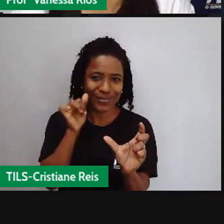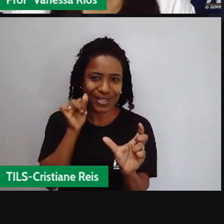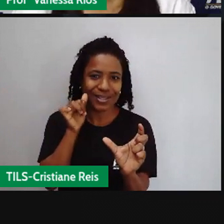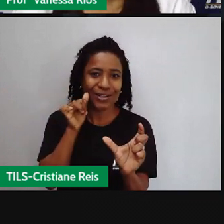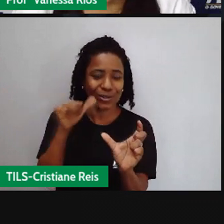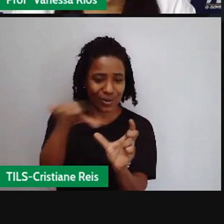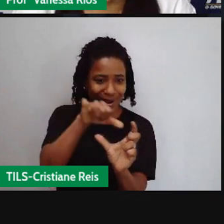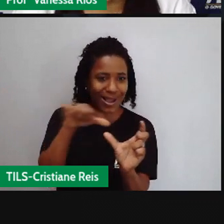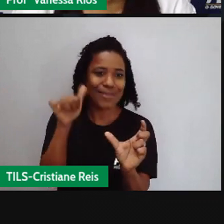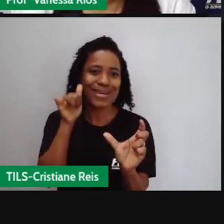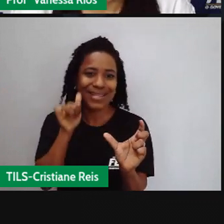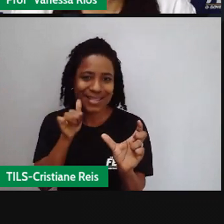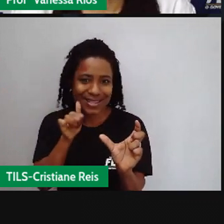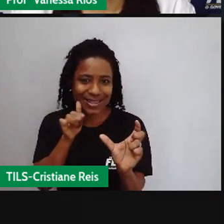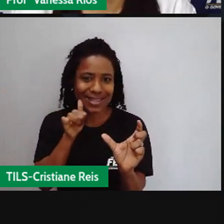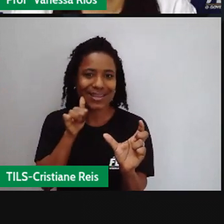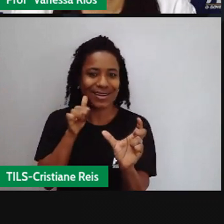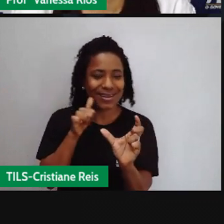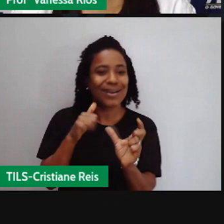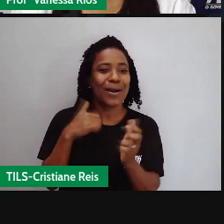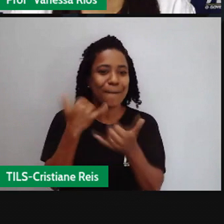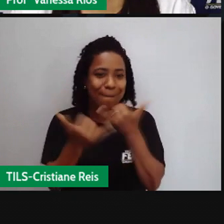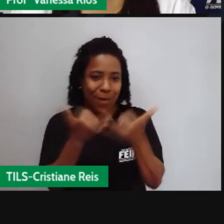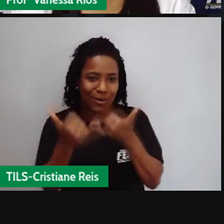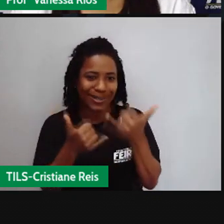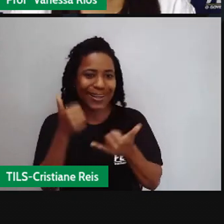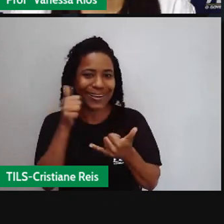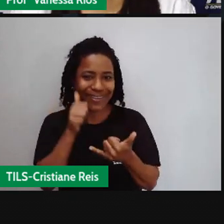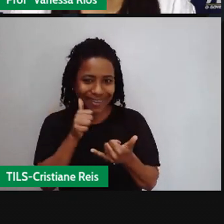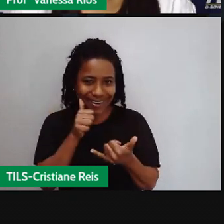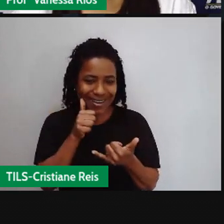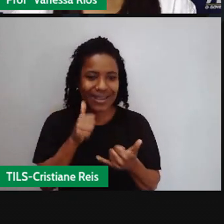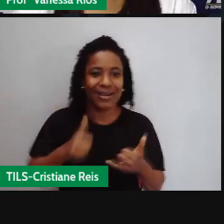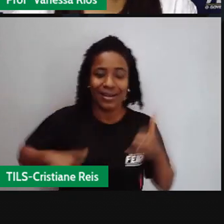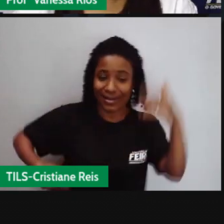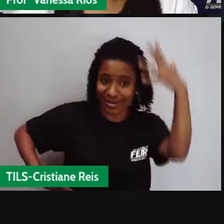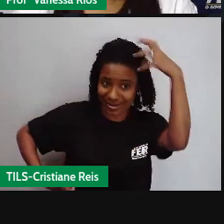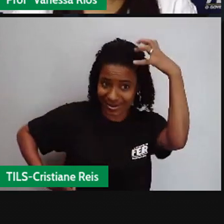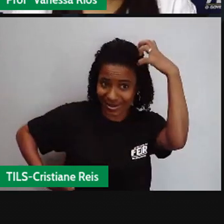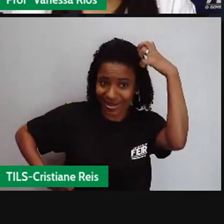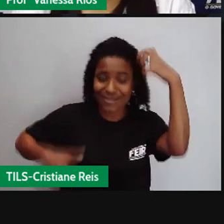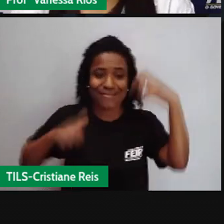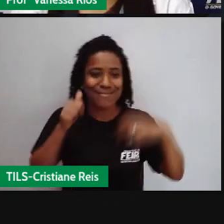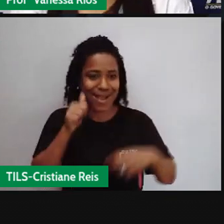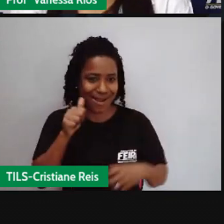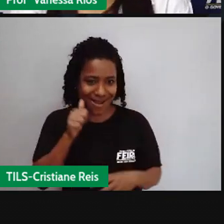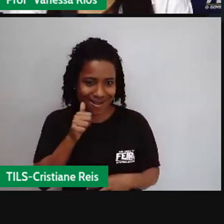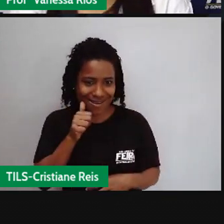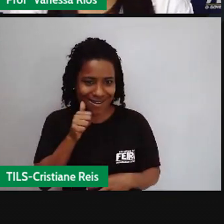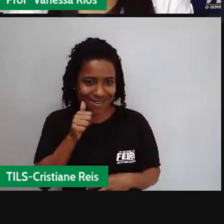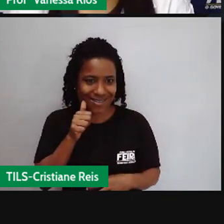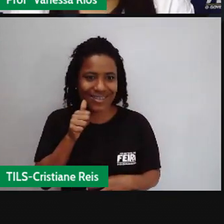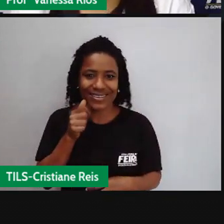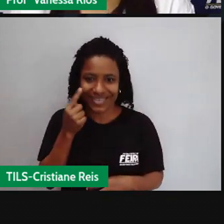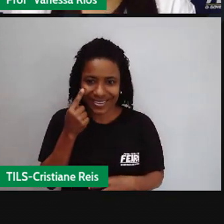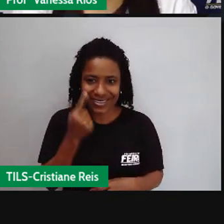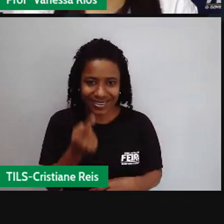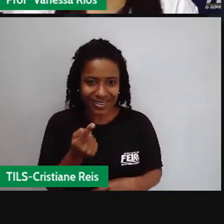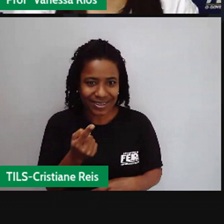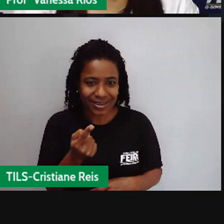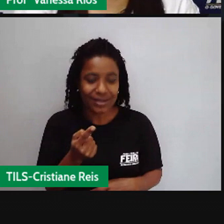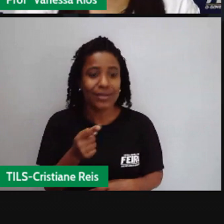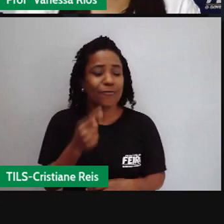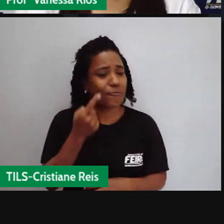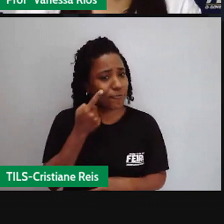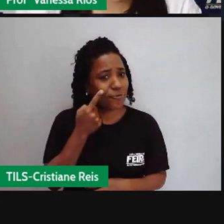masculino com O. O que a gente pode observar, né? Que muitas palavras, a maioria das palavras que no